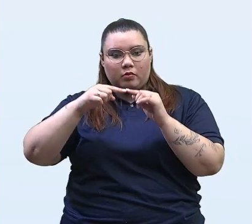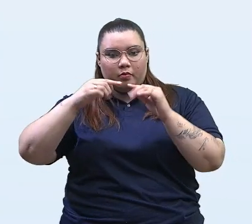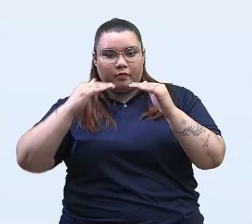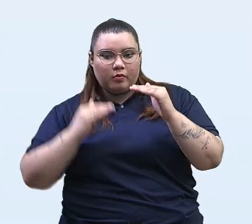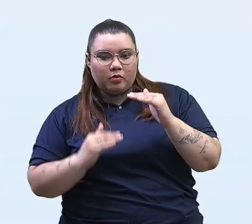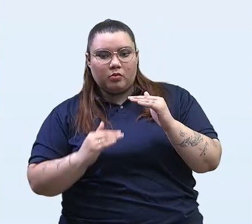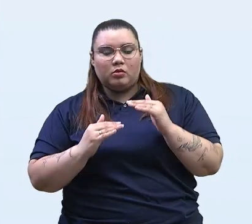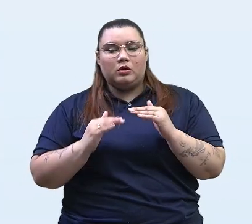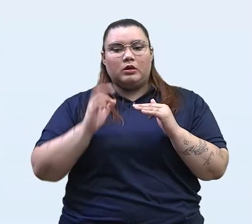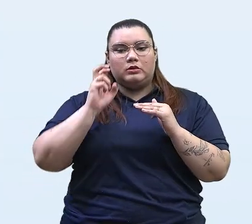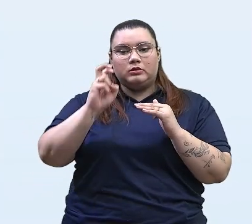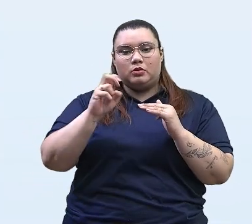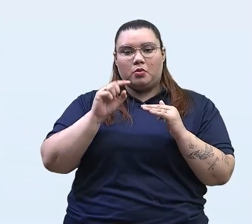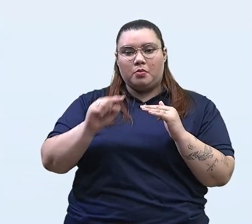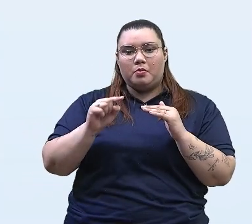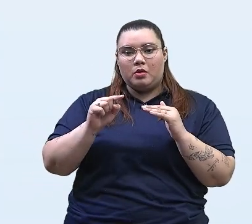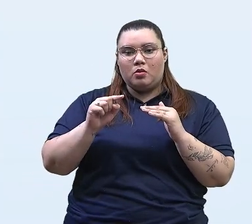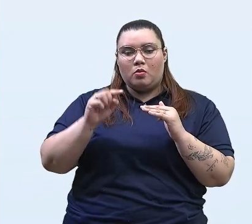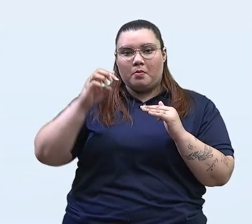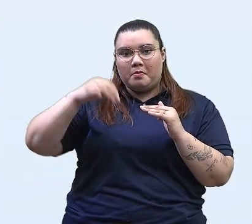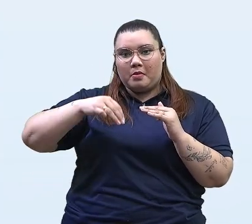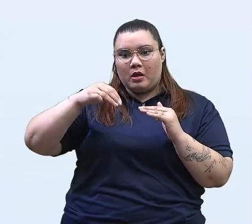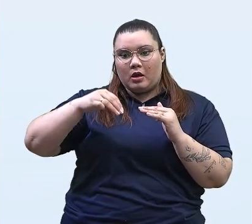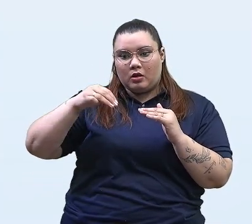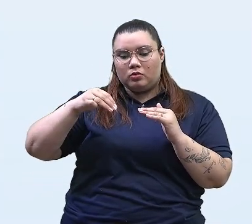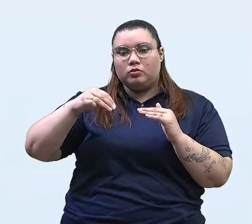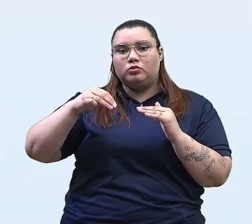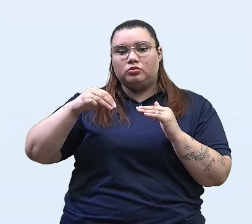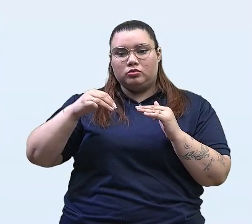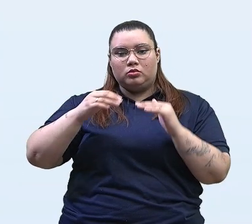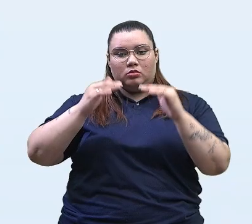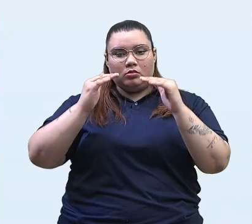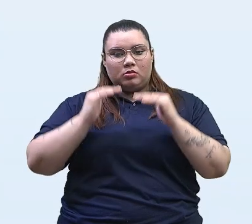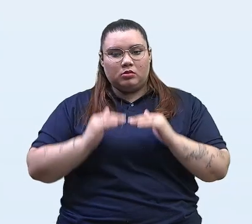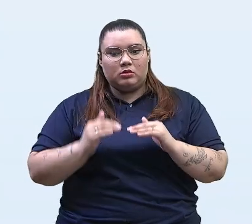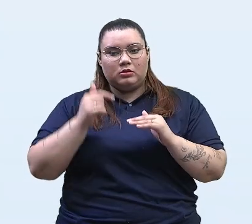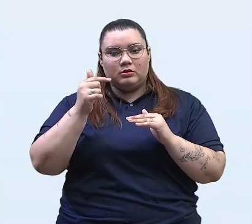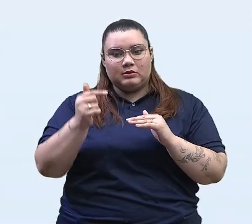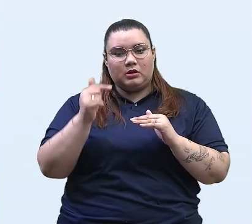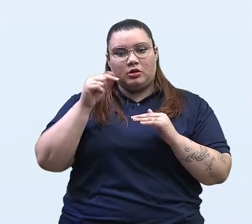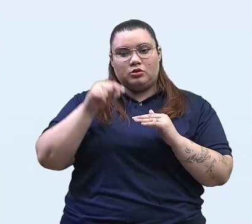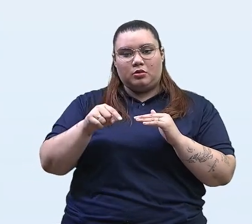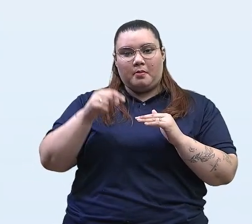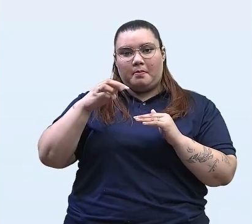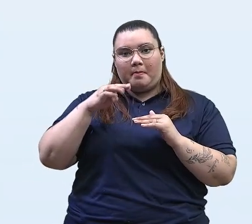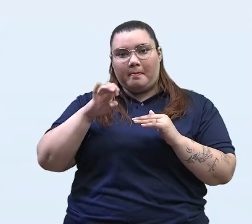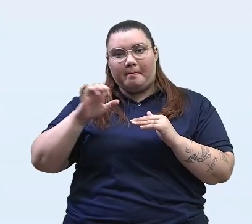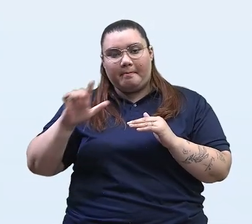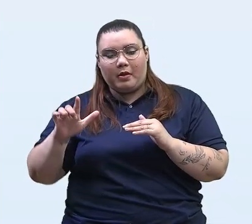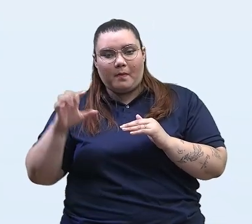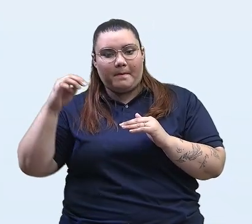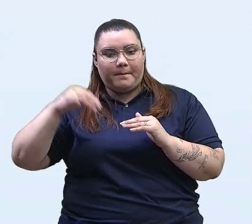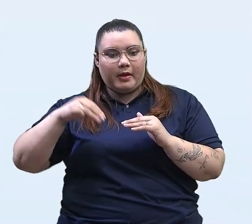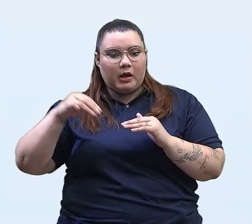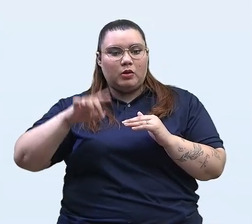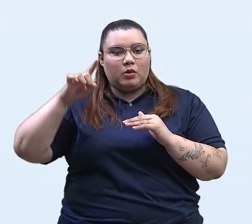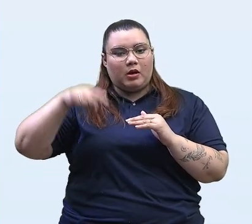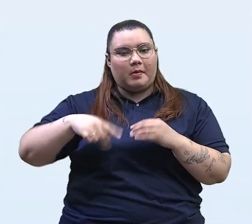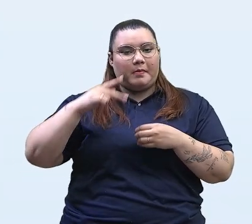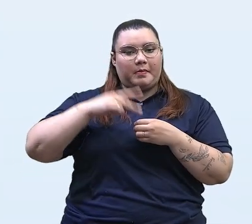o pré-sal ali a 7.000 metros de profundidade, né, onde nós vamos encontrar ali essas reservas